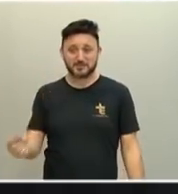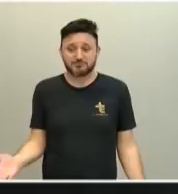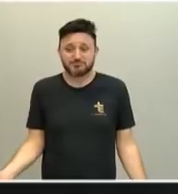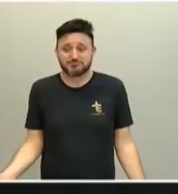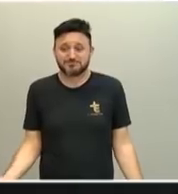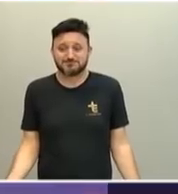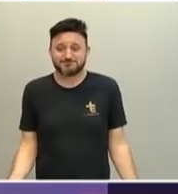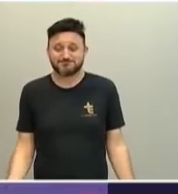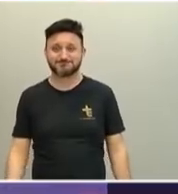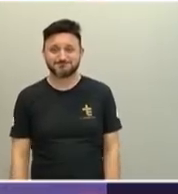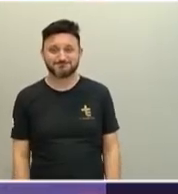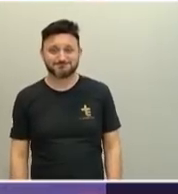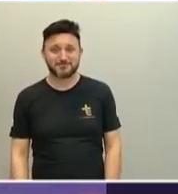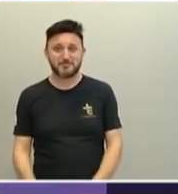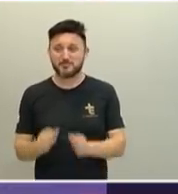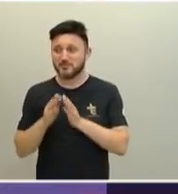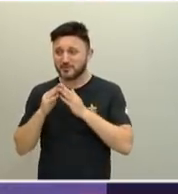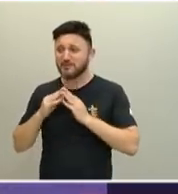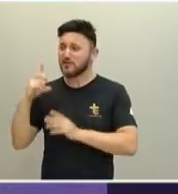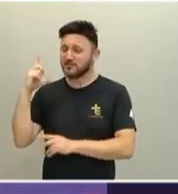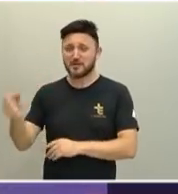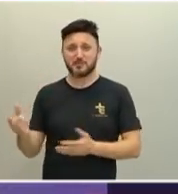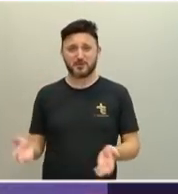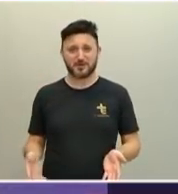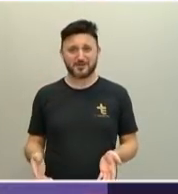Por favor, anda.